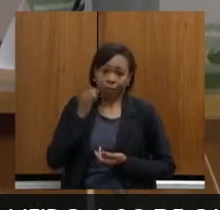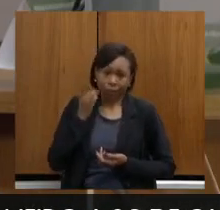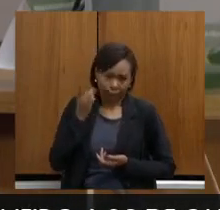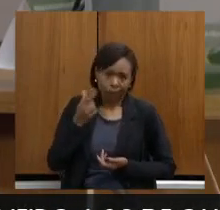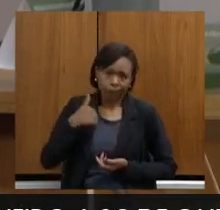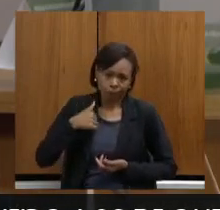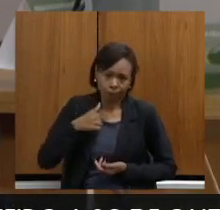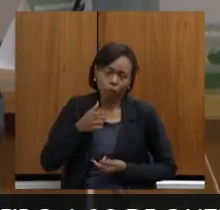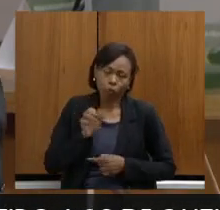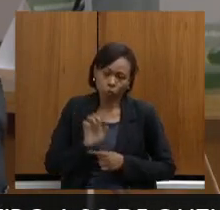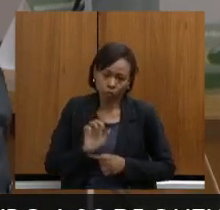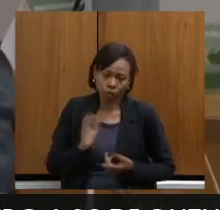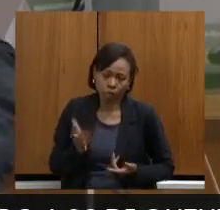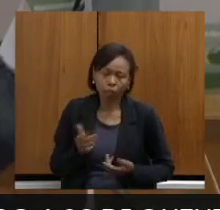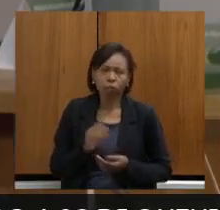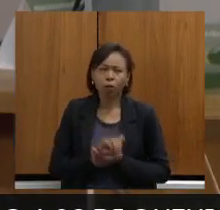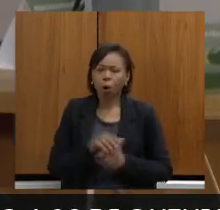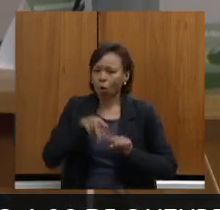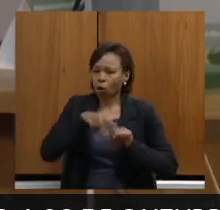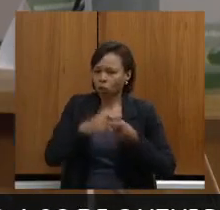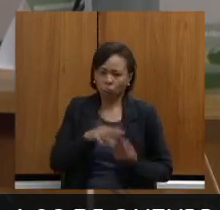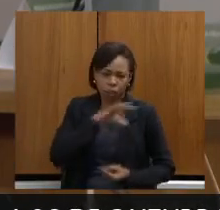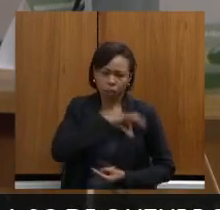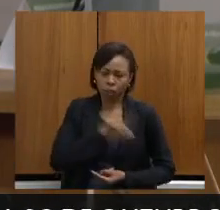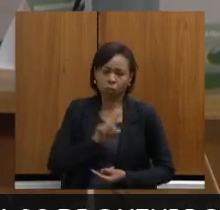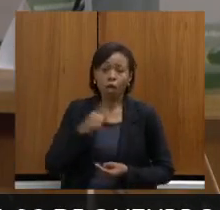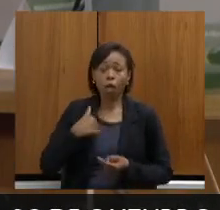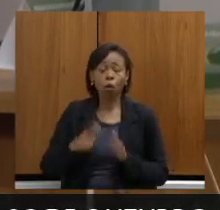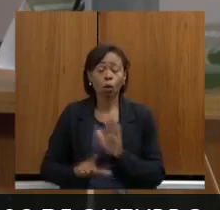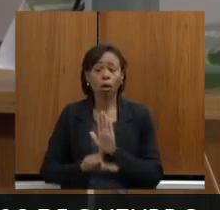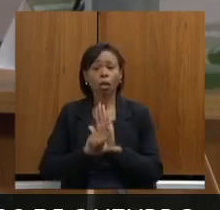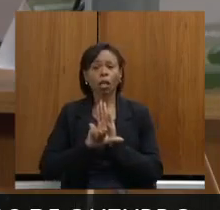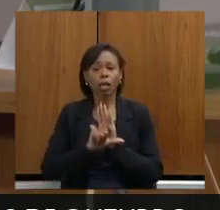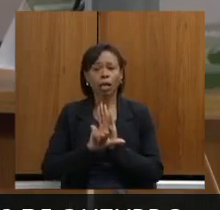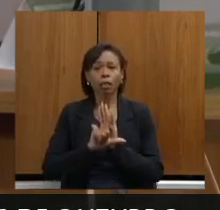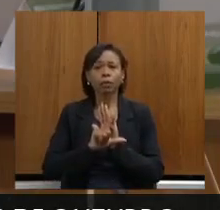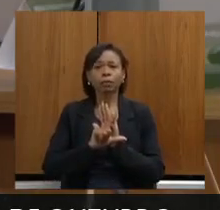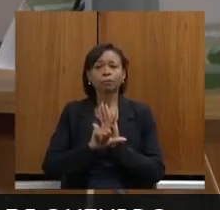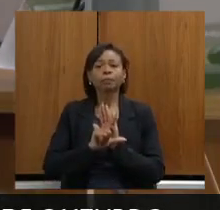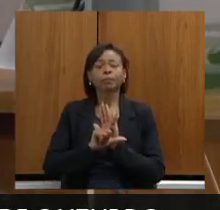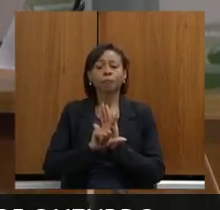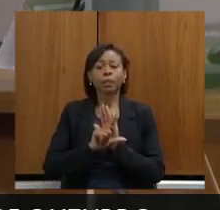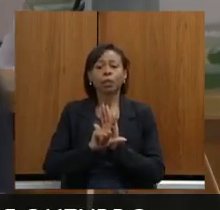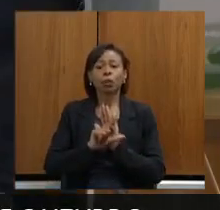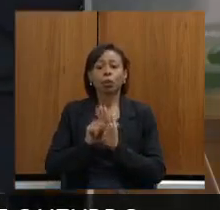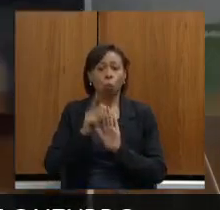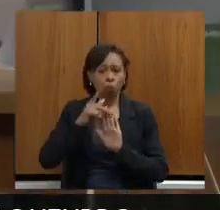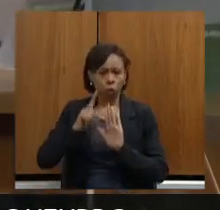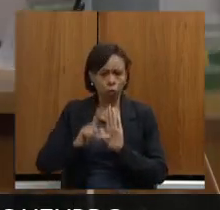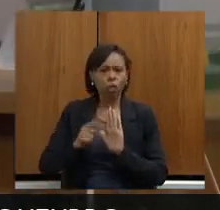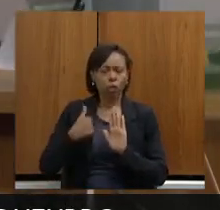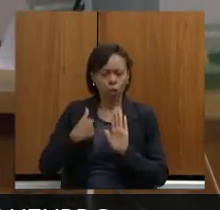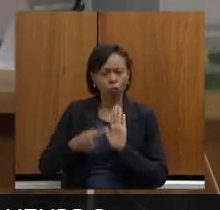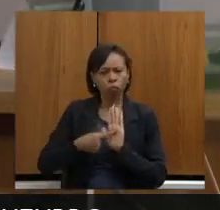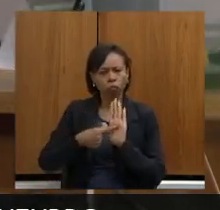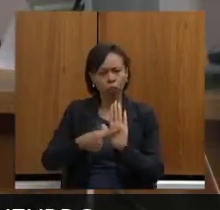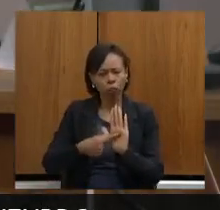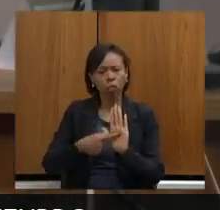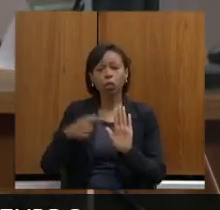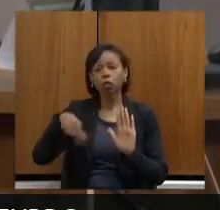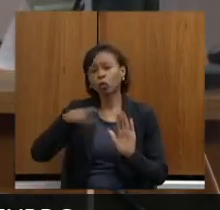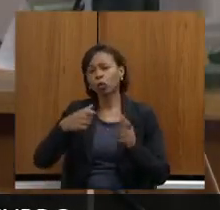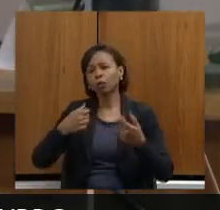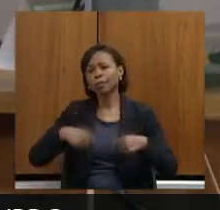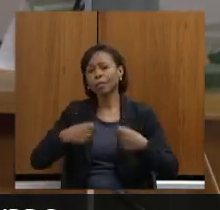salarial eu apresentei um projeto de lei o 31982 1021 que a gente busque pelo menos